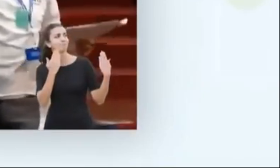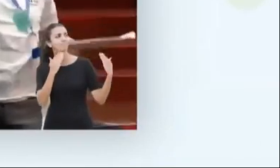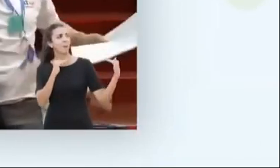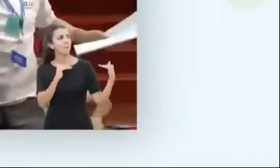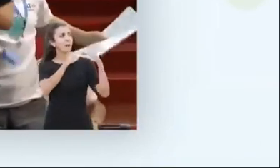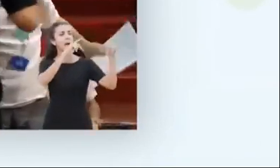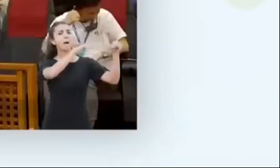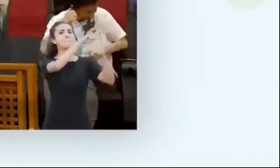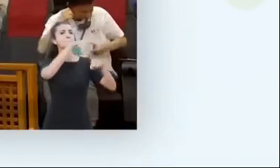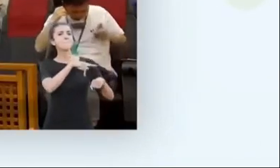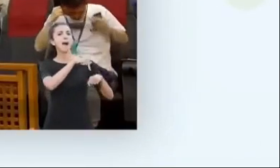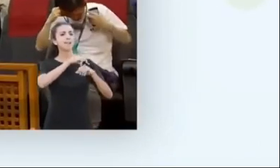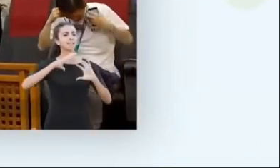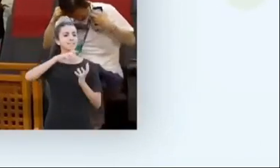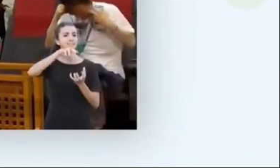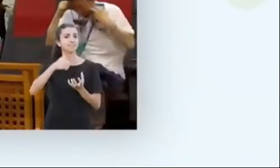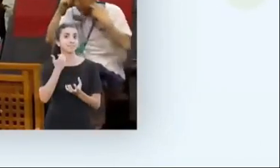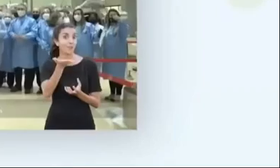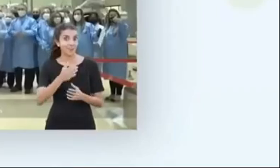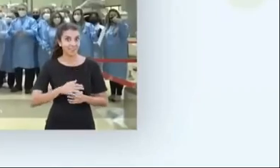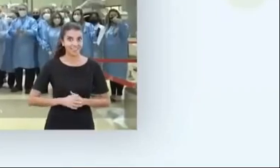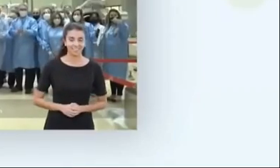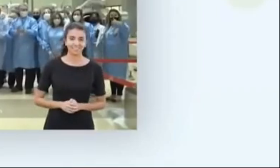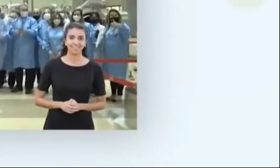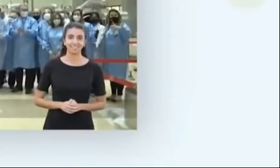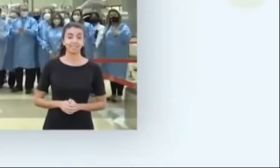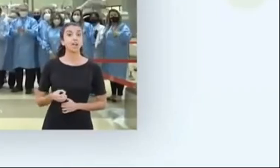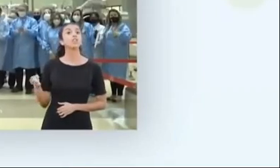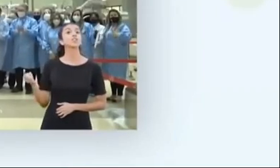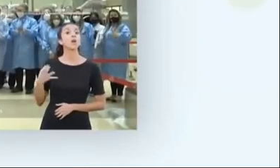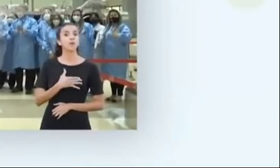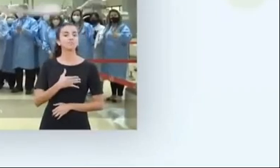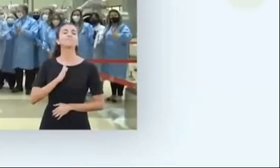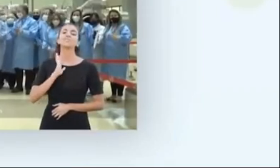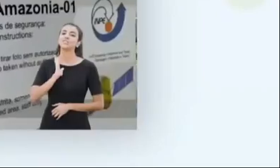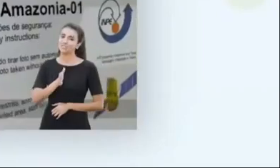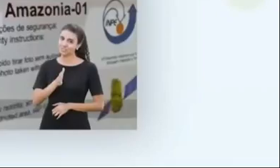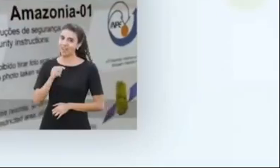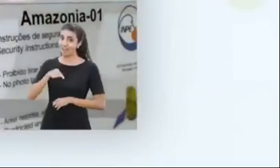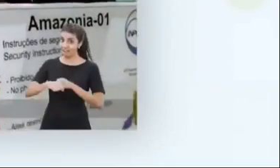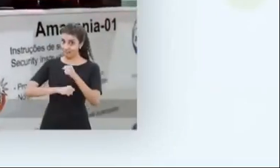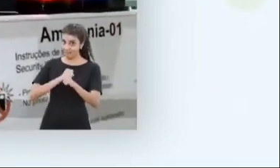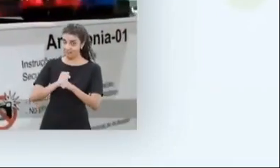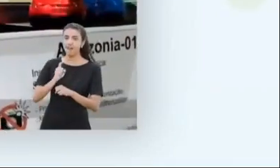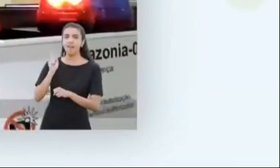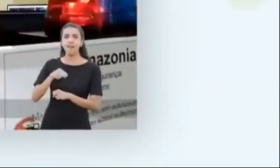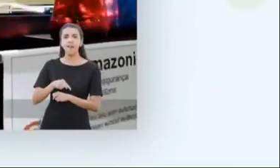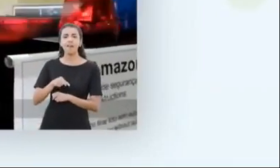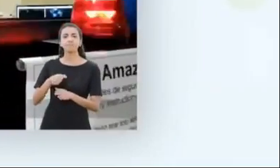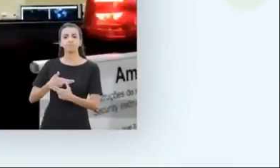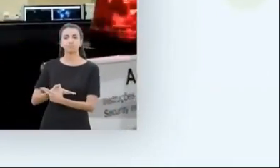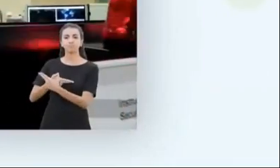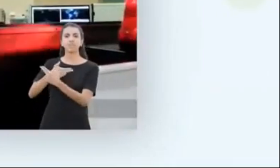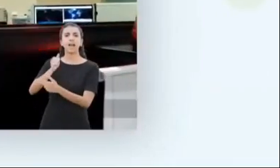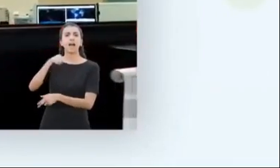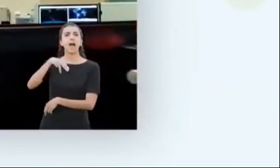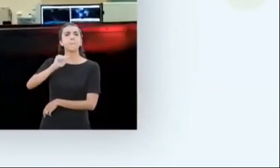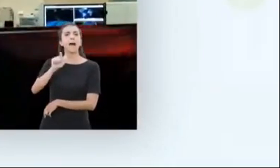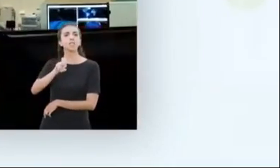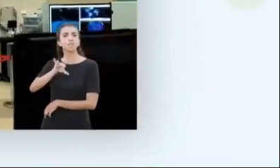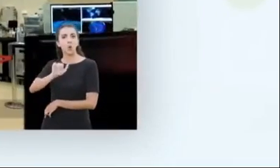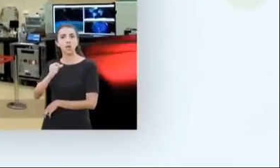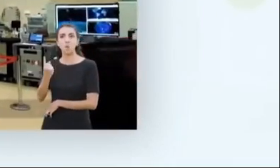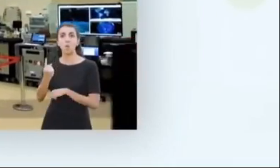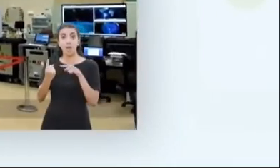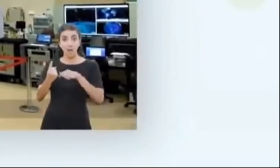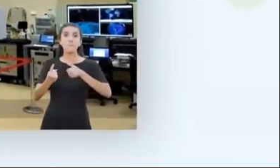corrida espacial, em relação ao mundo? A grande novidade já neste ano é o lançamento do Amazônia 1, o primeiro